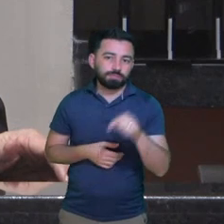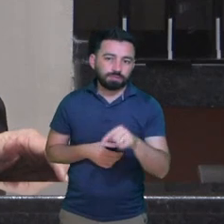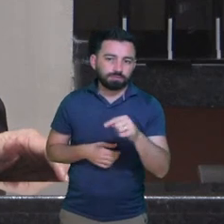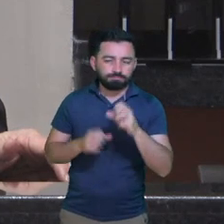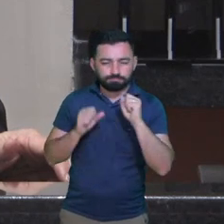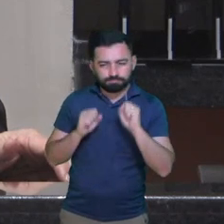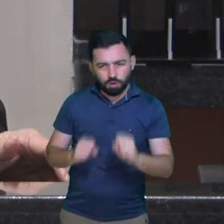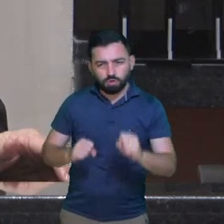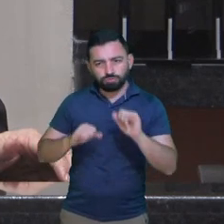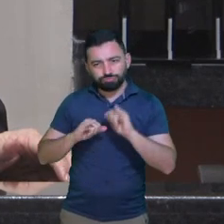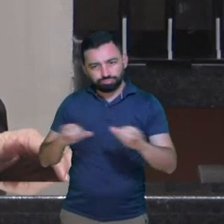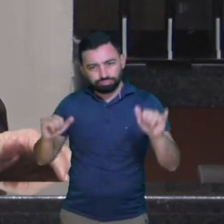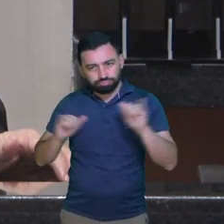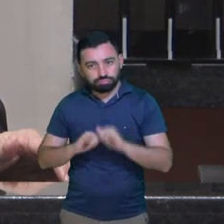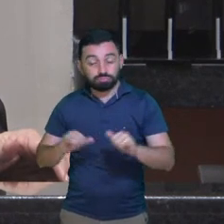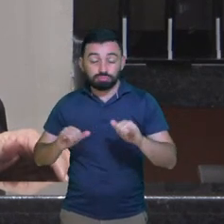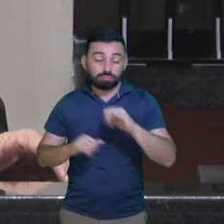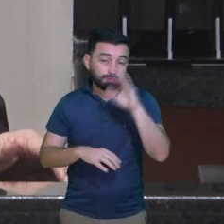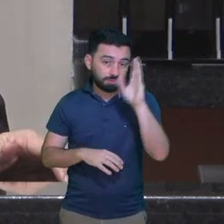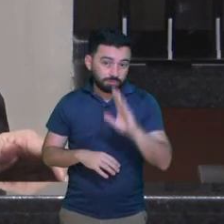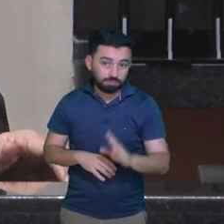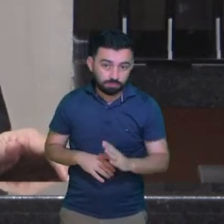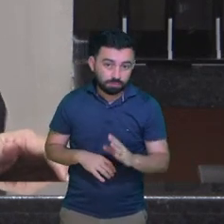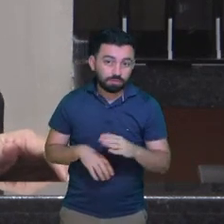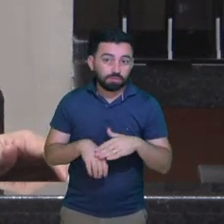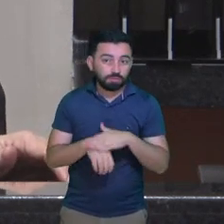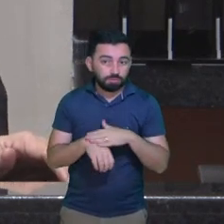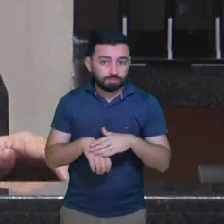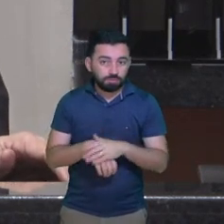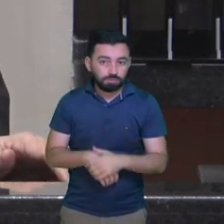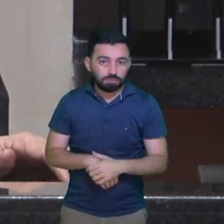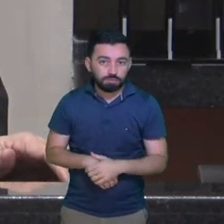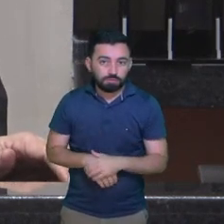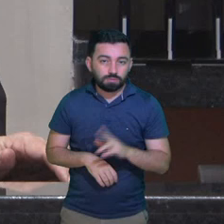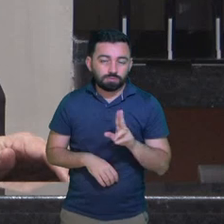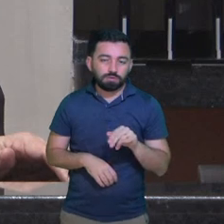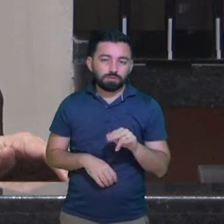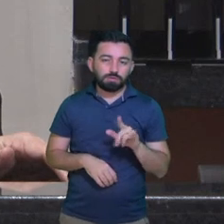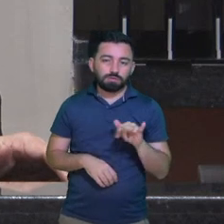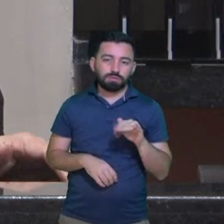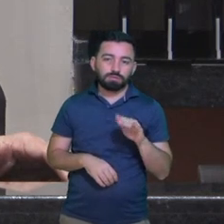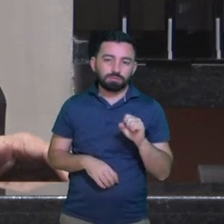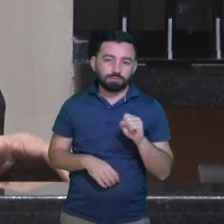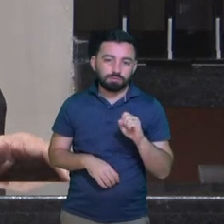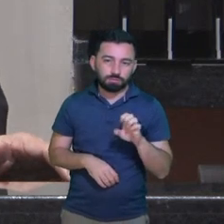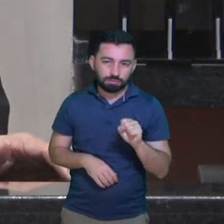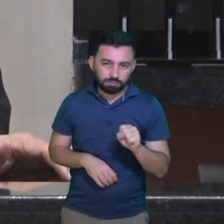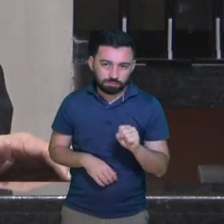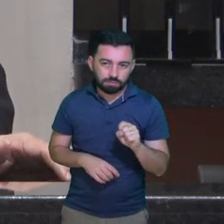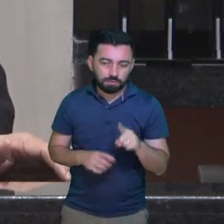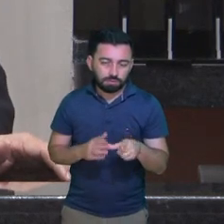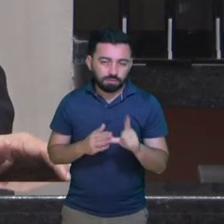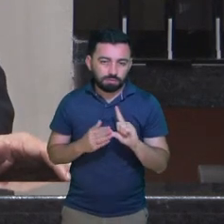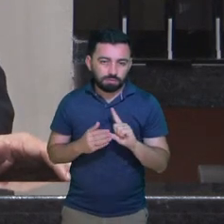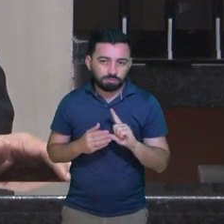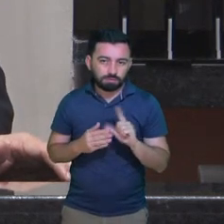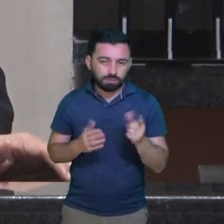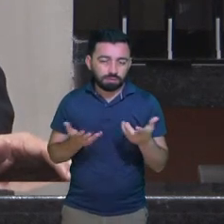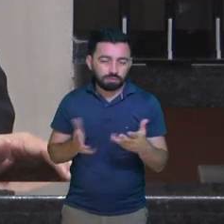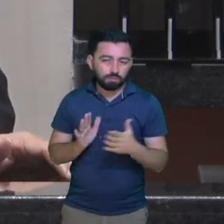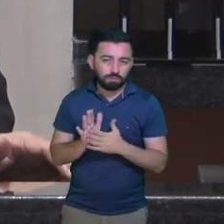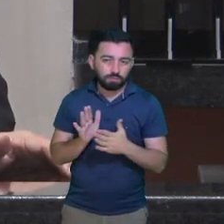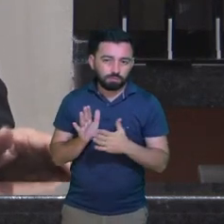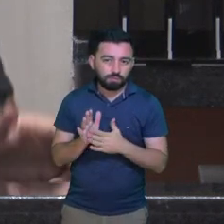repercussão inclusive Nacional conversava com o Dr ulices e ele me antecipou que ele pretende propor ao